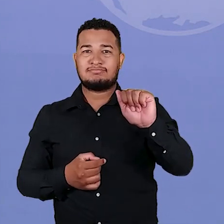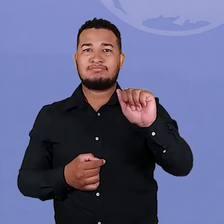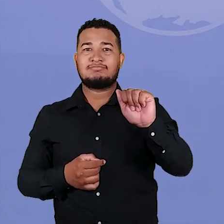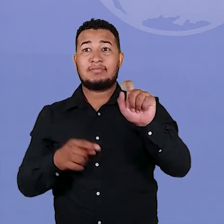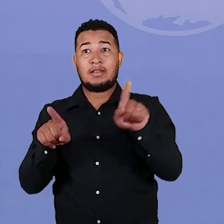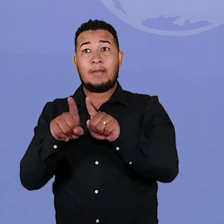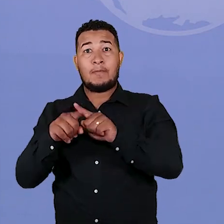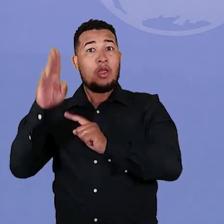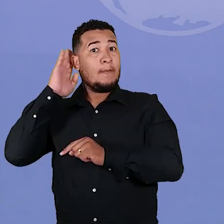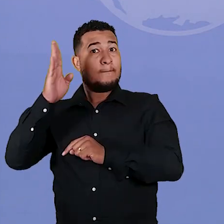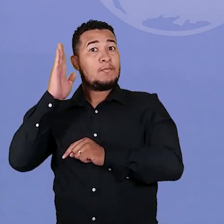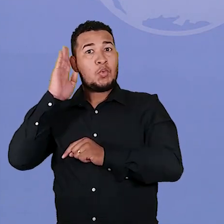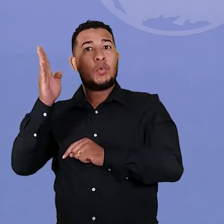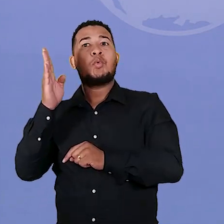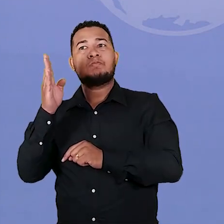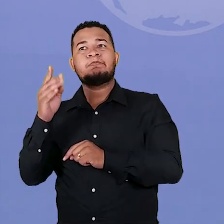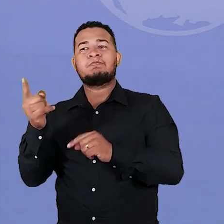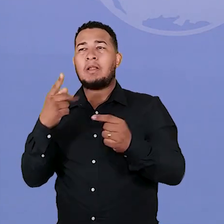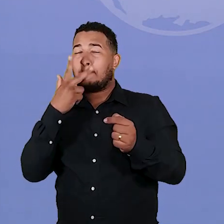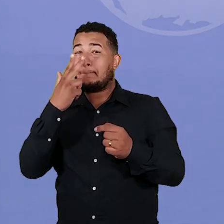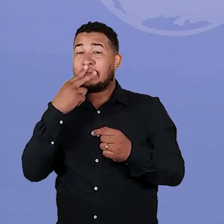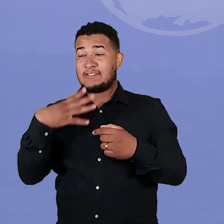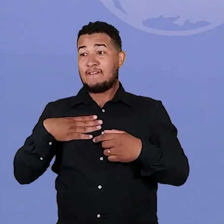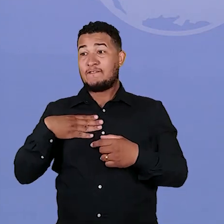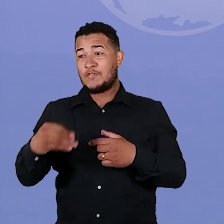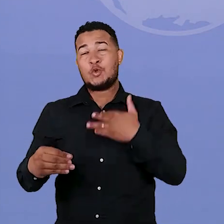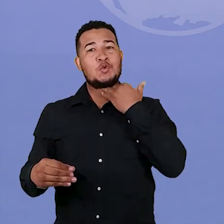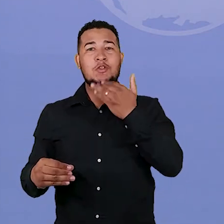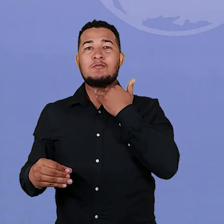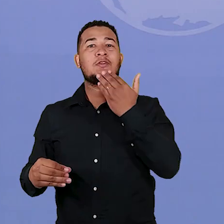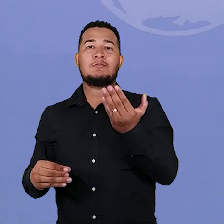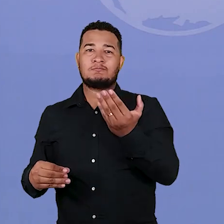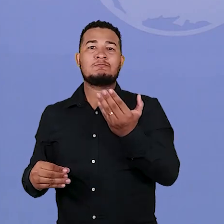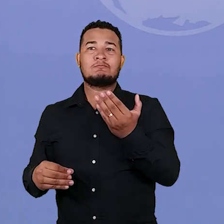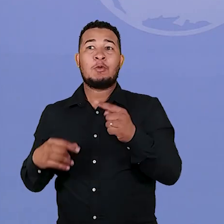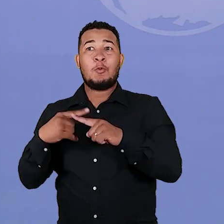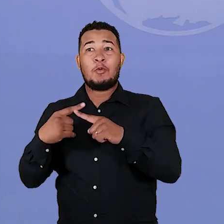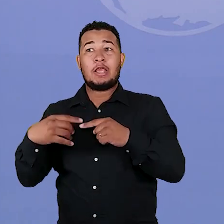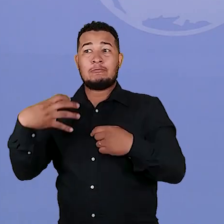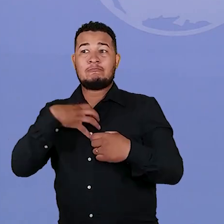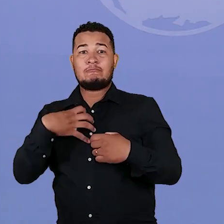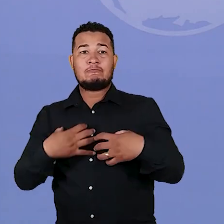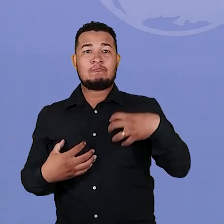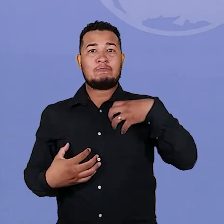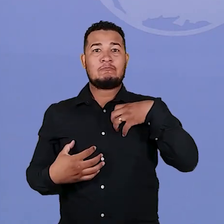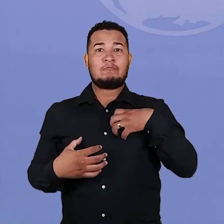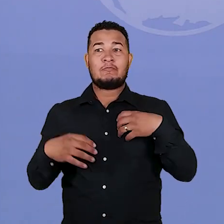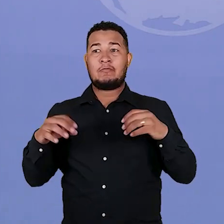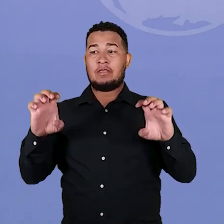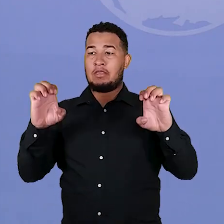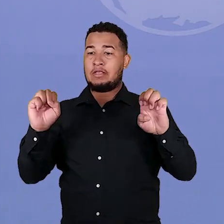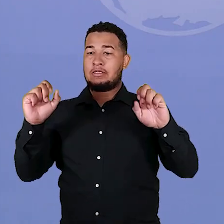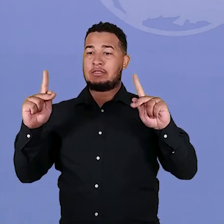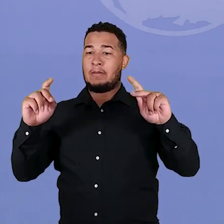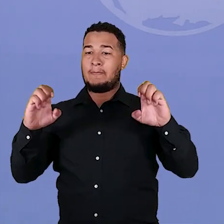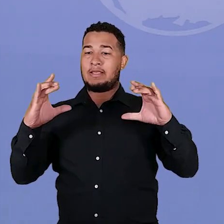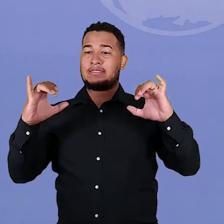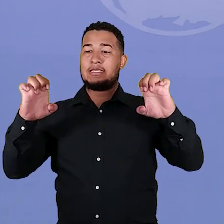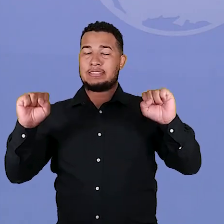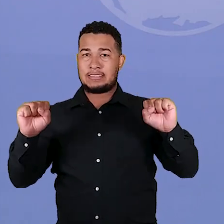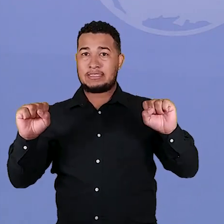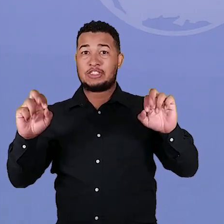mula e o burro, tá? Então, eles estão em um processo de especiação que já estão diferentes, já